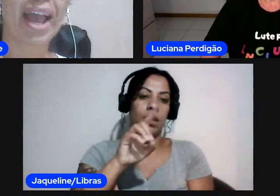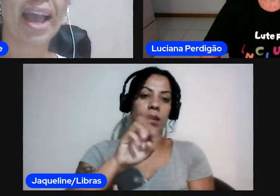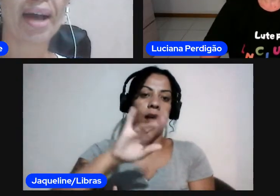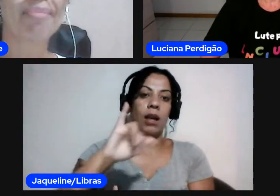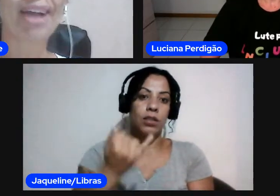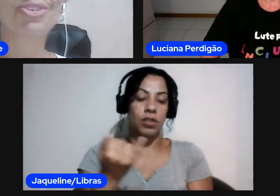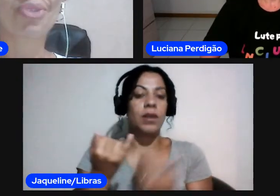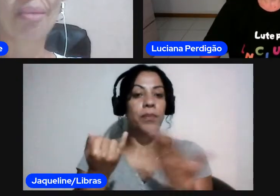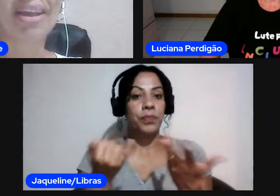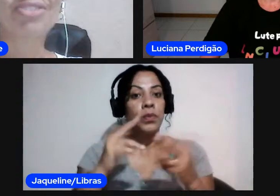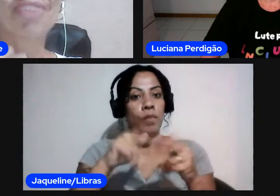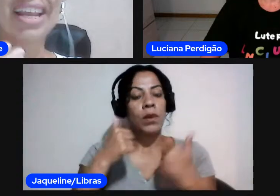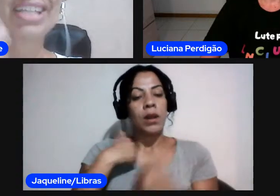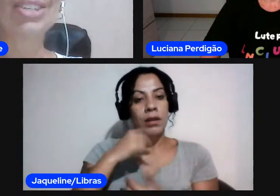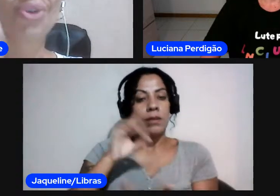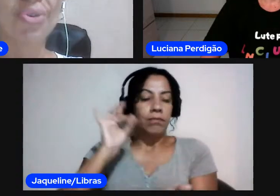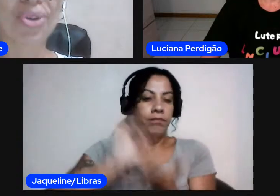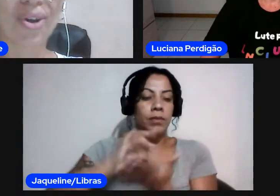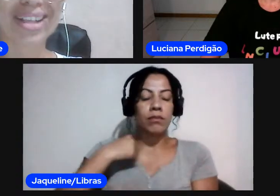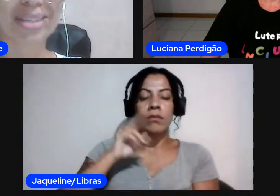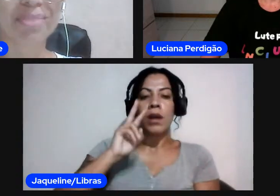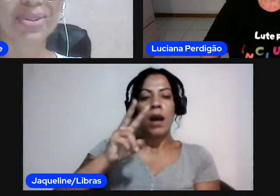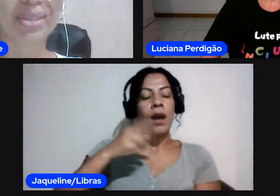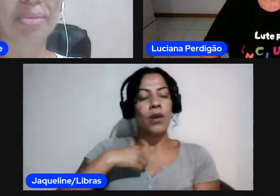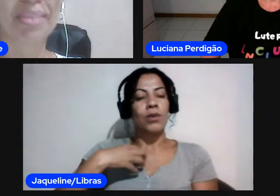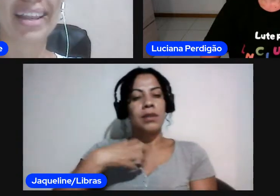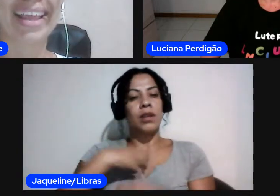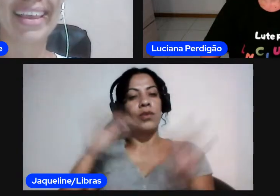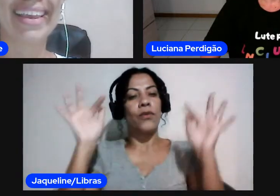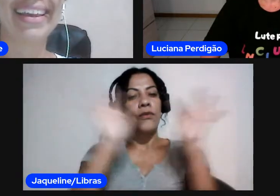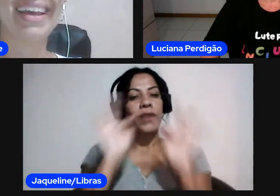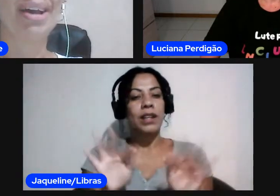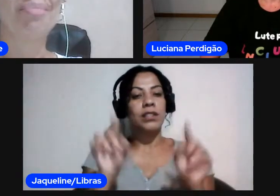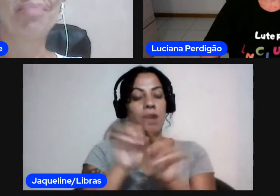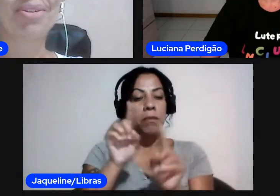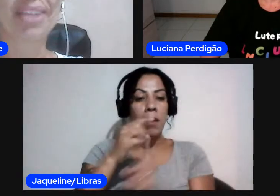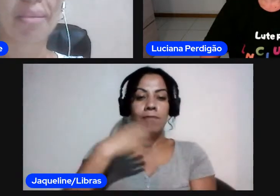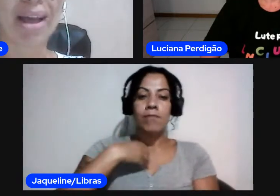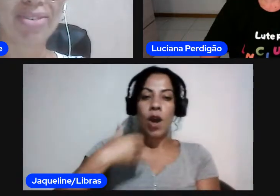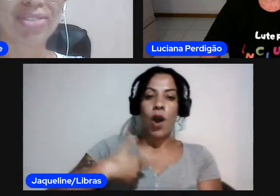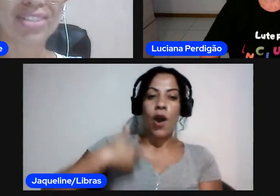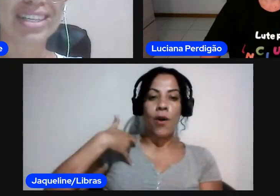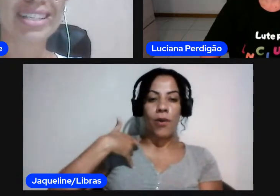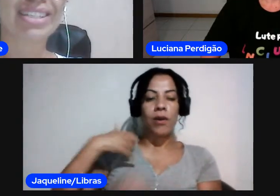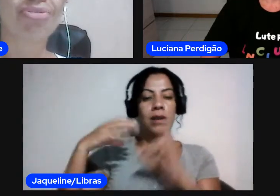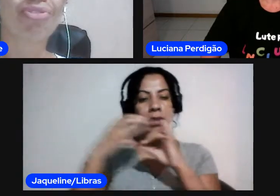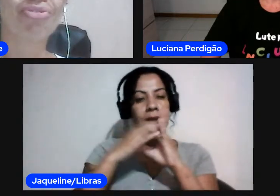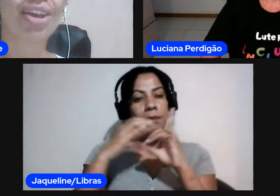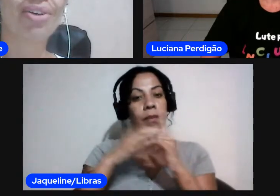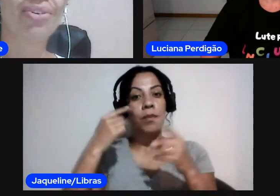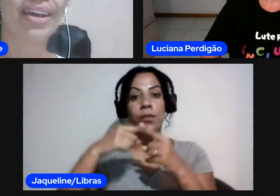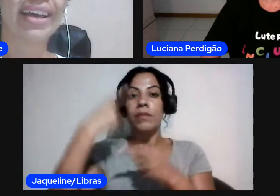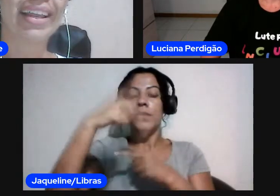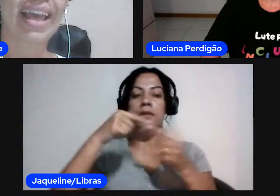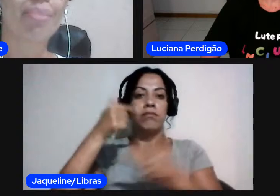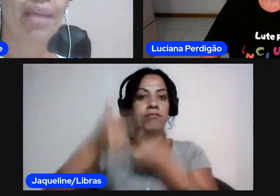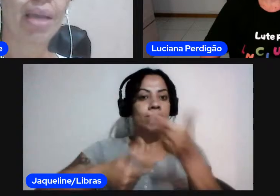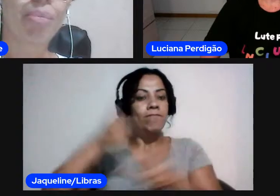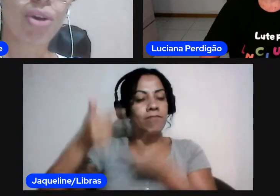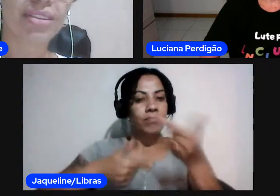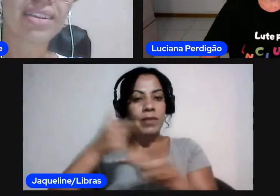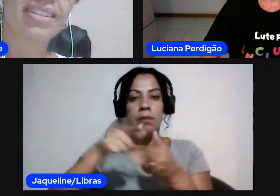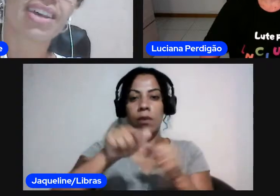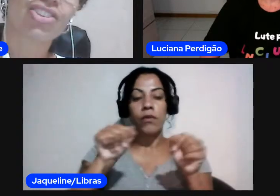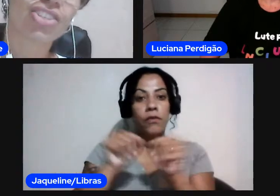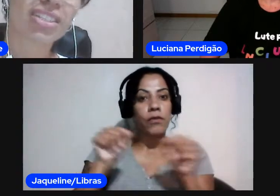aqui particularmente feliz e orgulhosa pelo CIMIPDI, pelo trabalho que você desenvolveu, né,